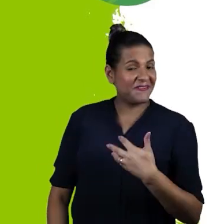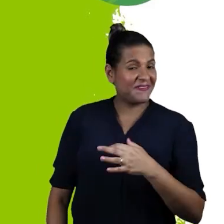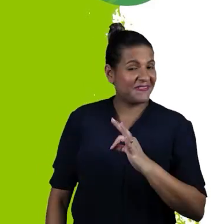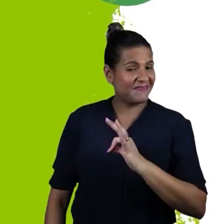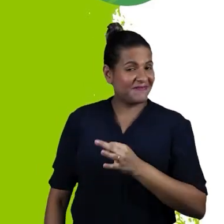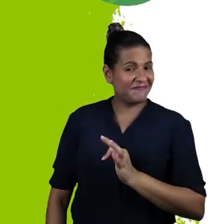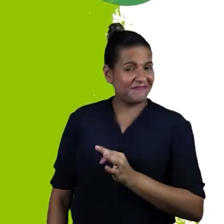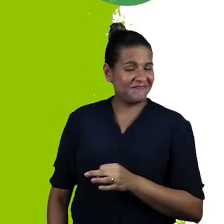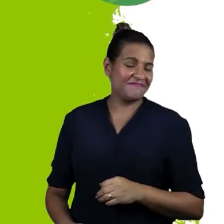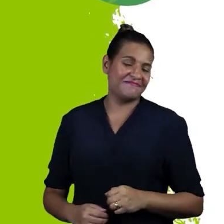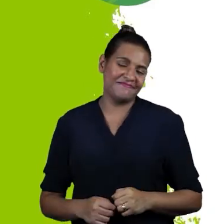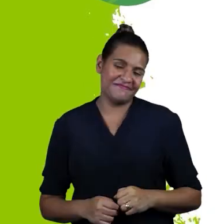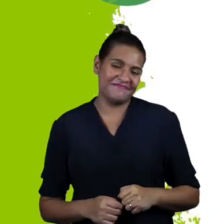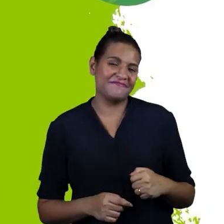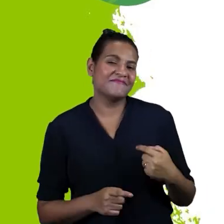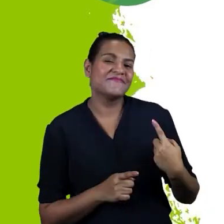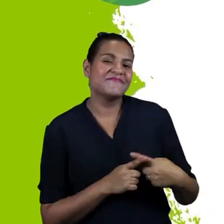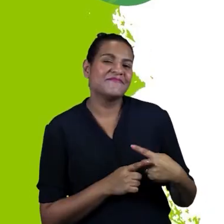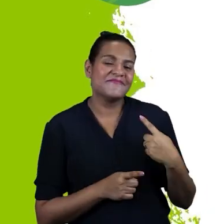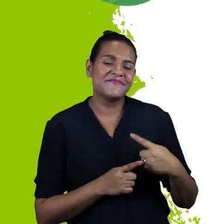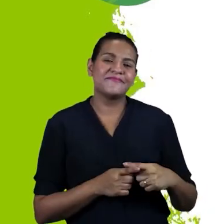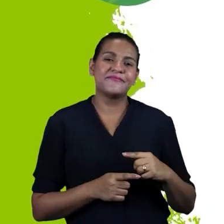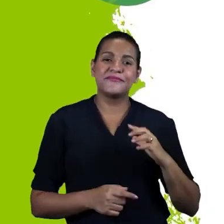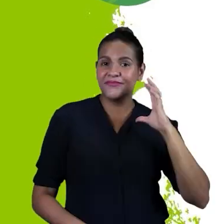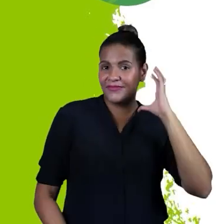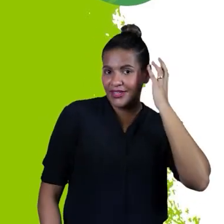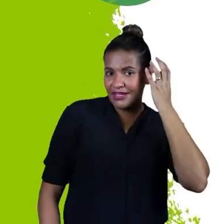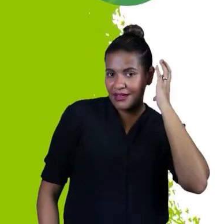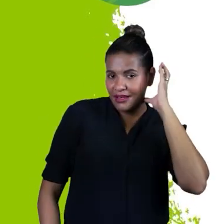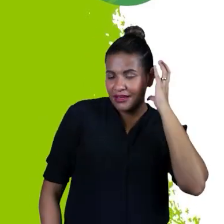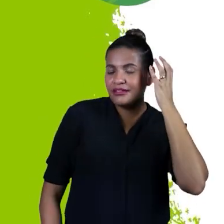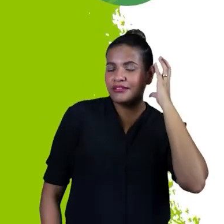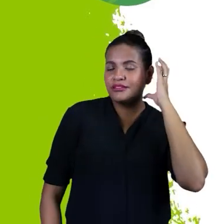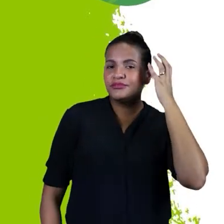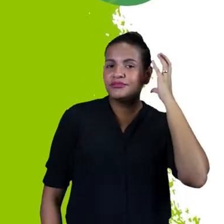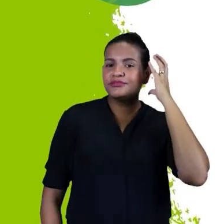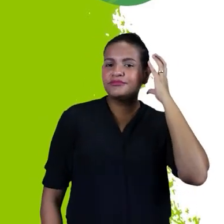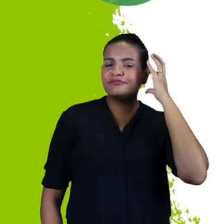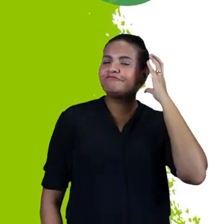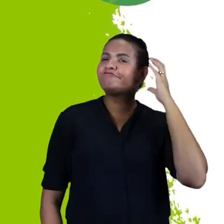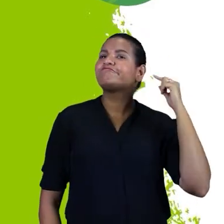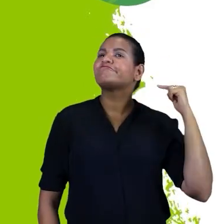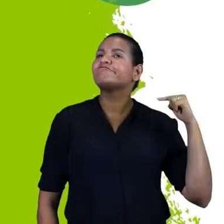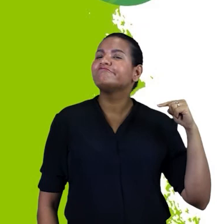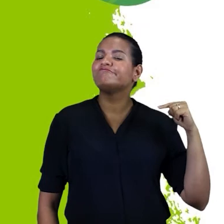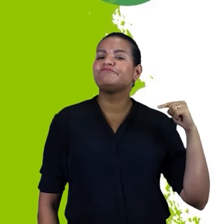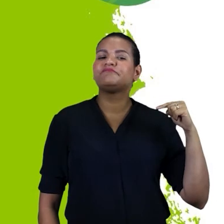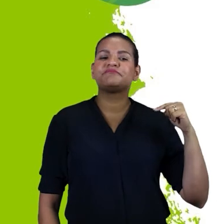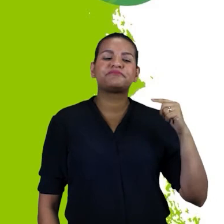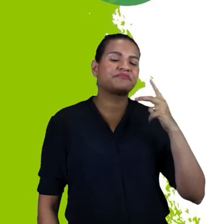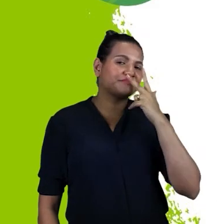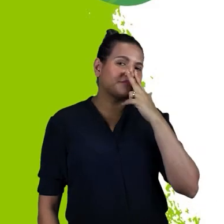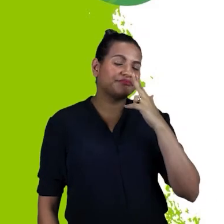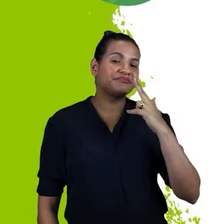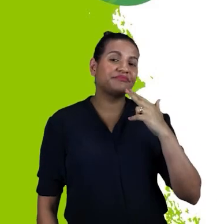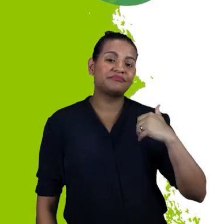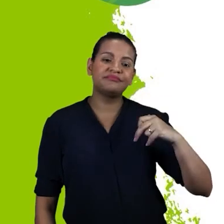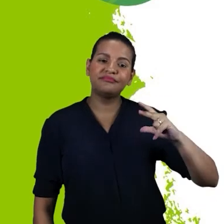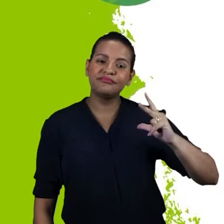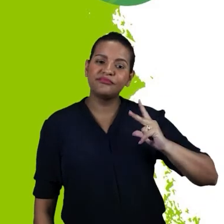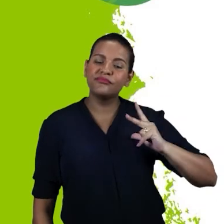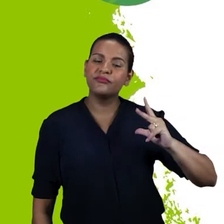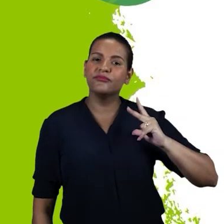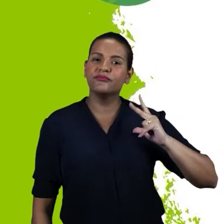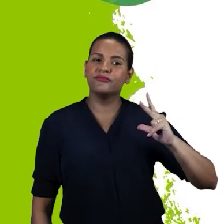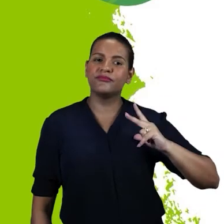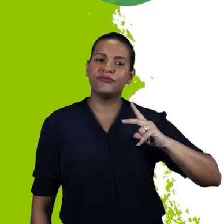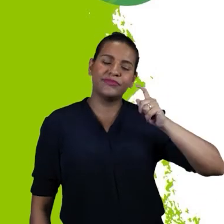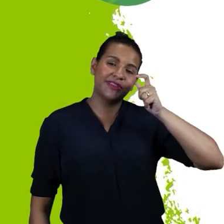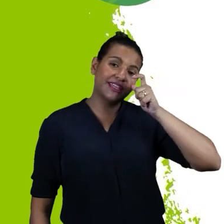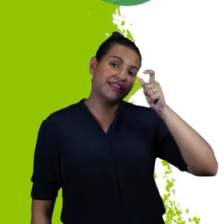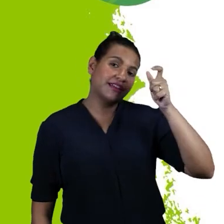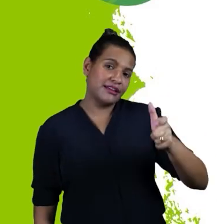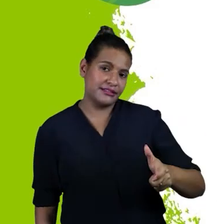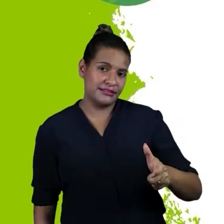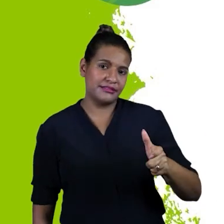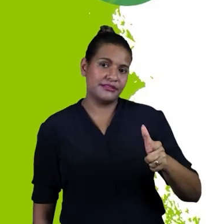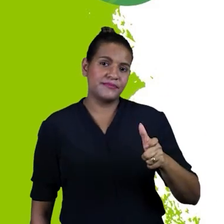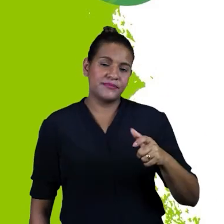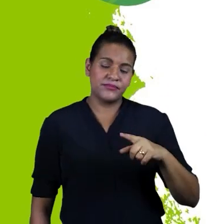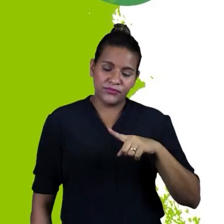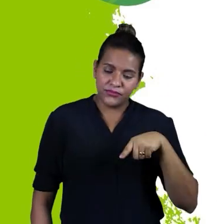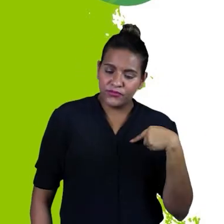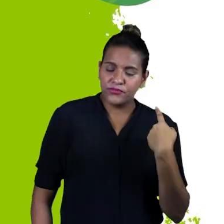Ana? A rádio, ela aparece pra gente, primeiro como um interesse, né,